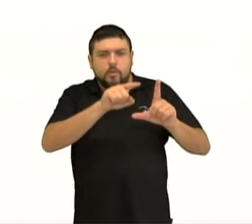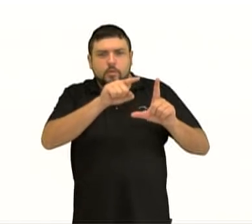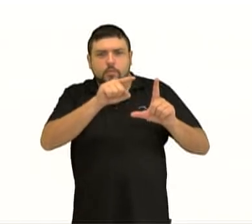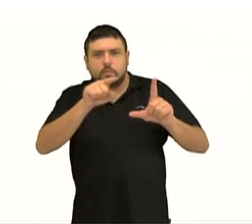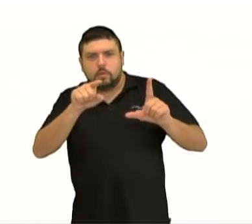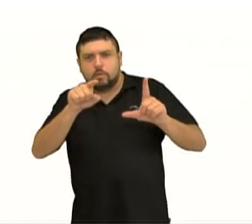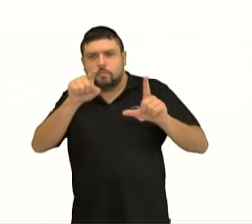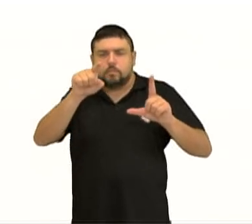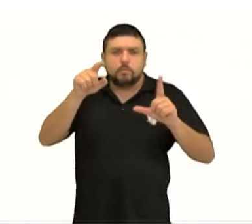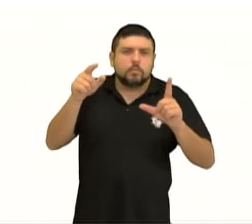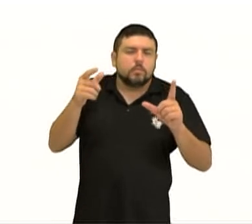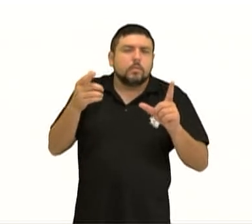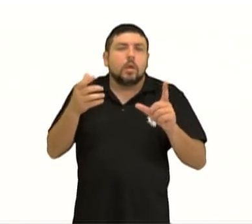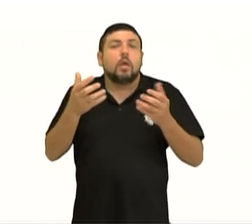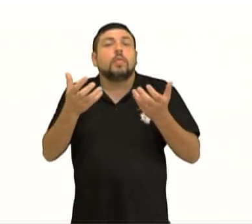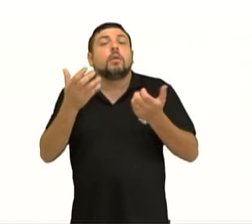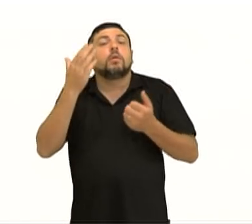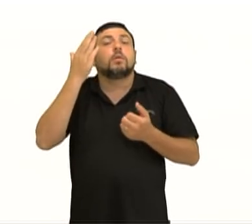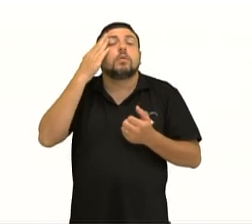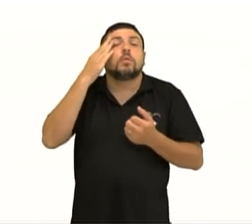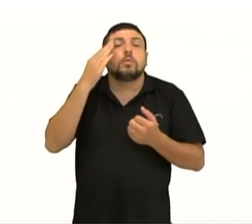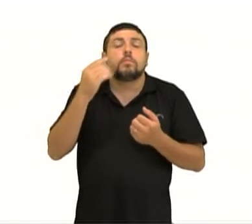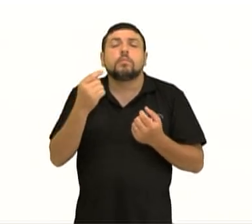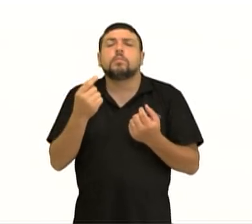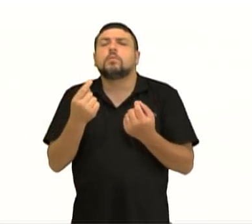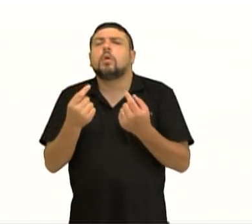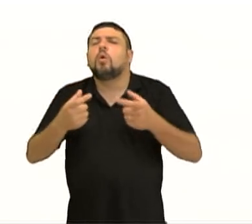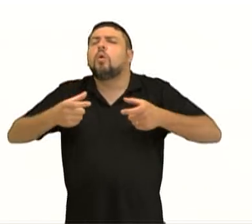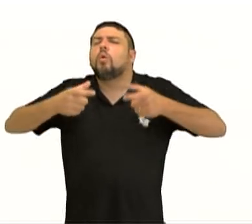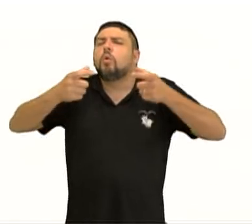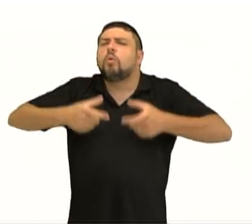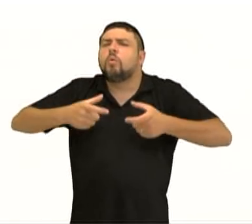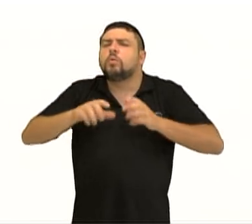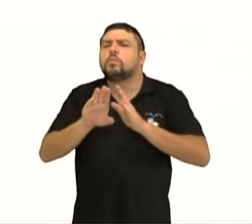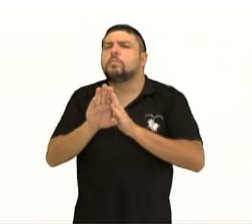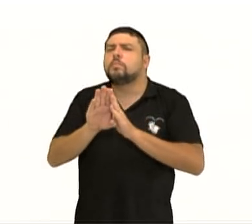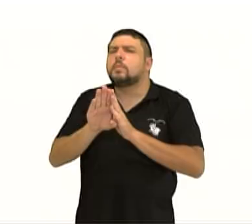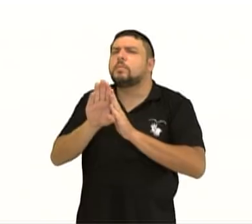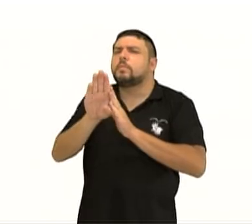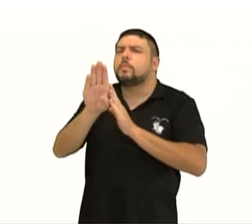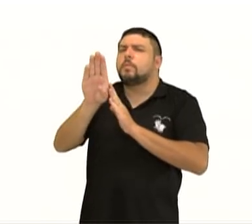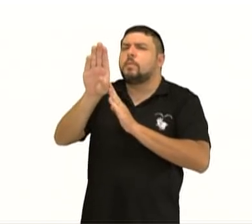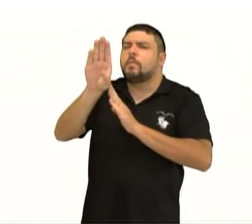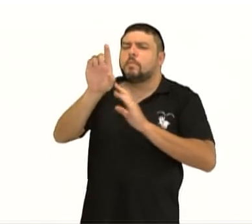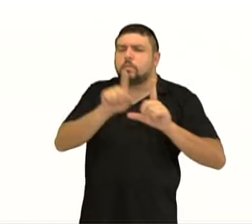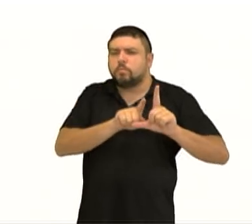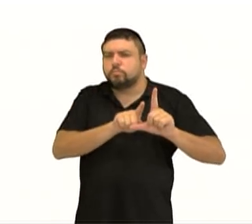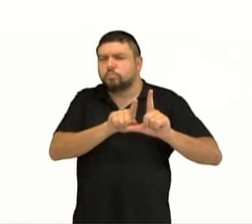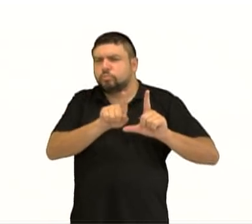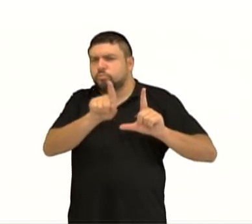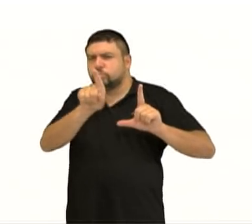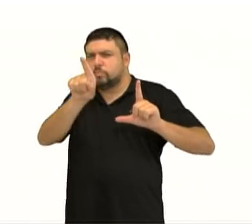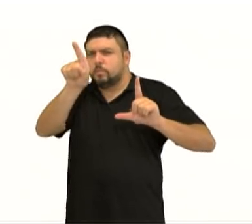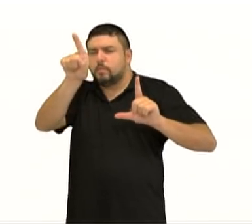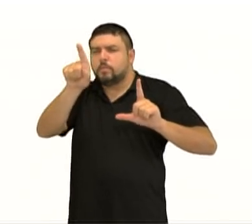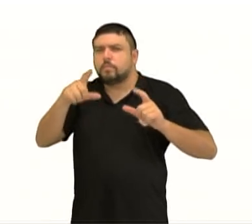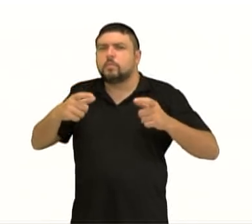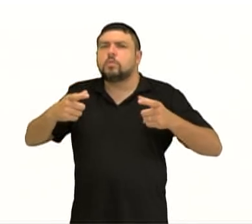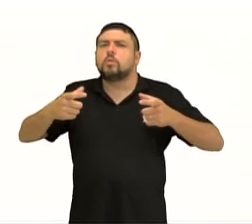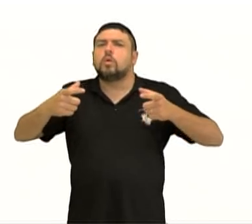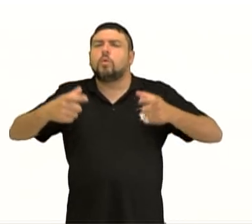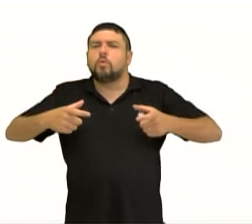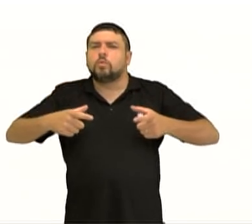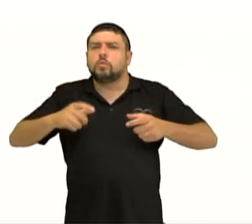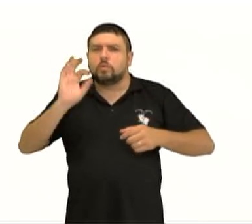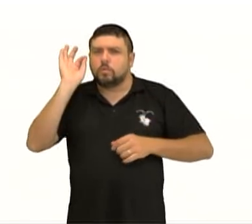que você destaque aonde, quais são o intervalo onde essa linha aparece na forma crescente.